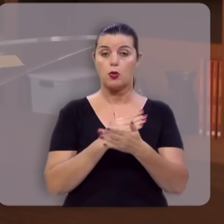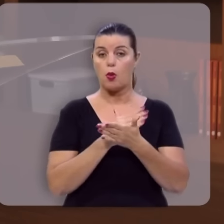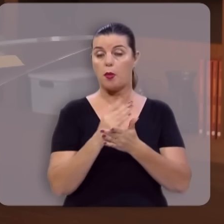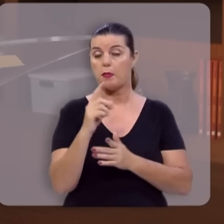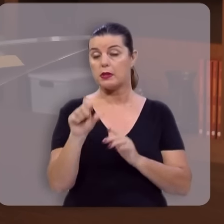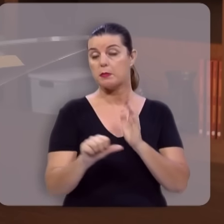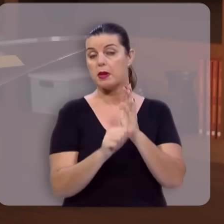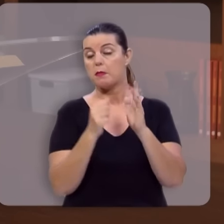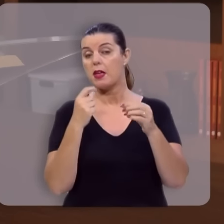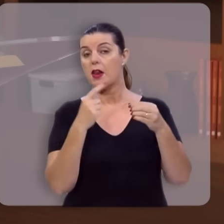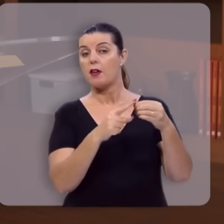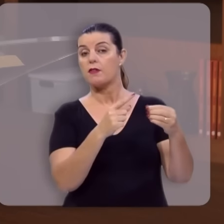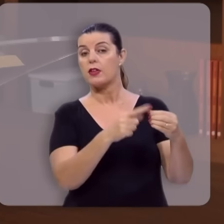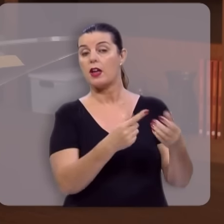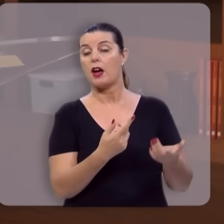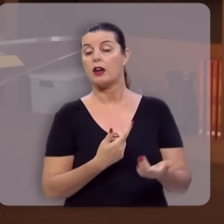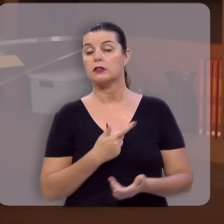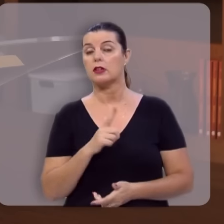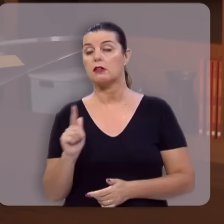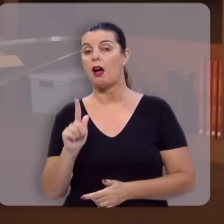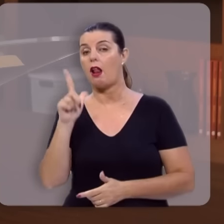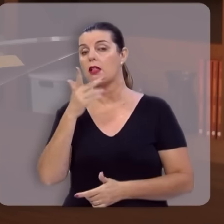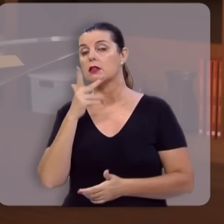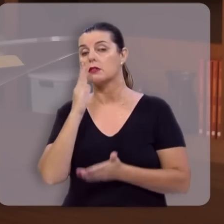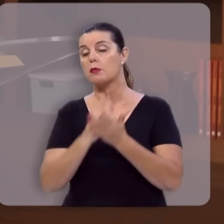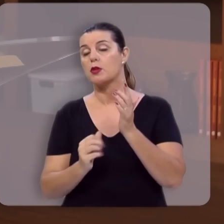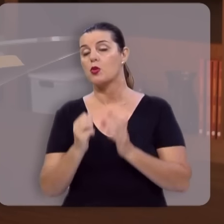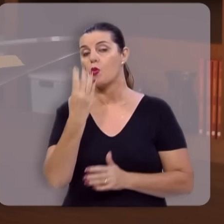da 1ª viagem missionária, diz isso em Gálatas 4.